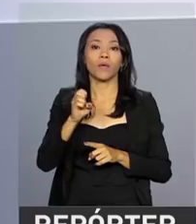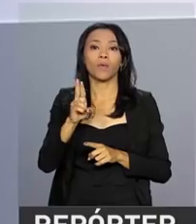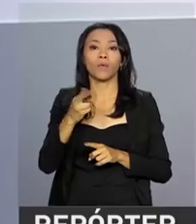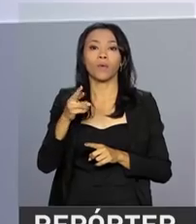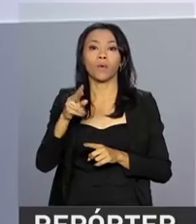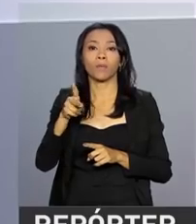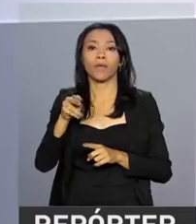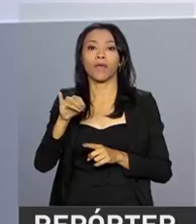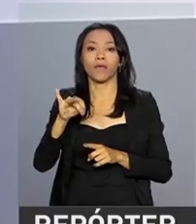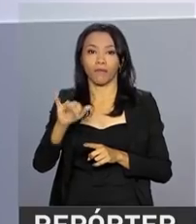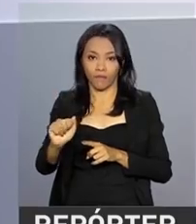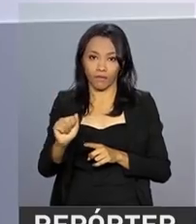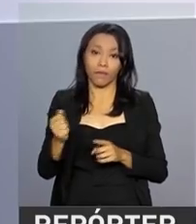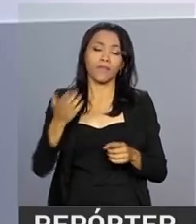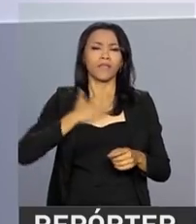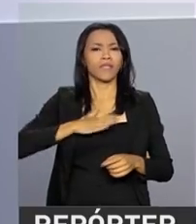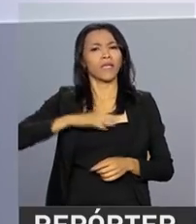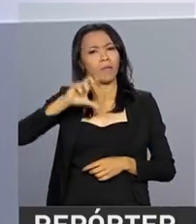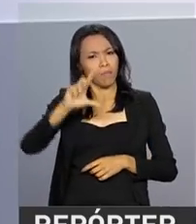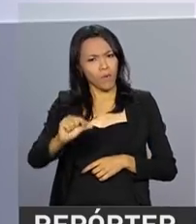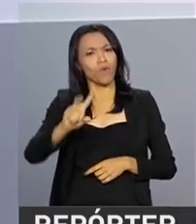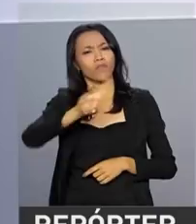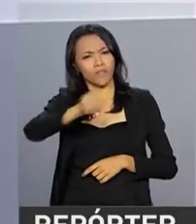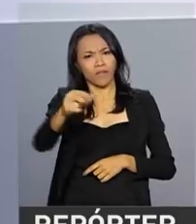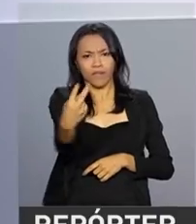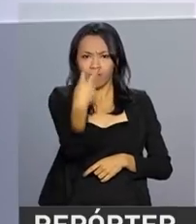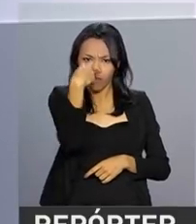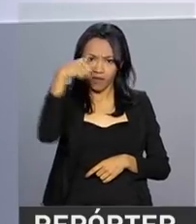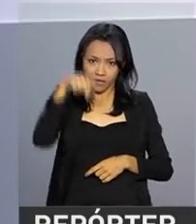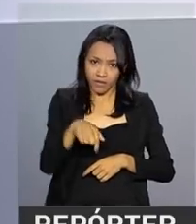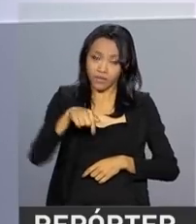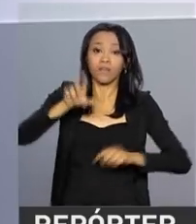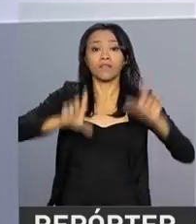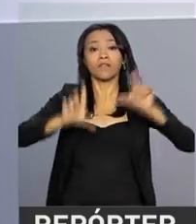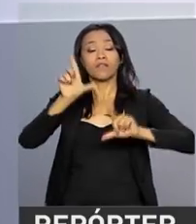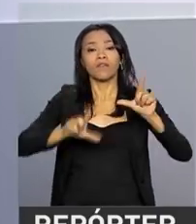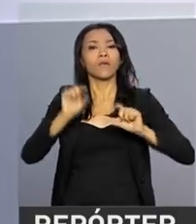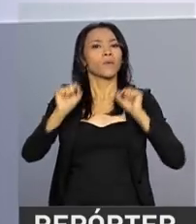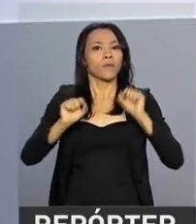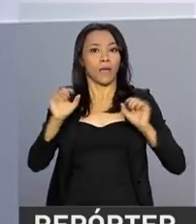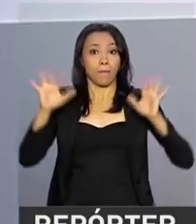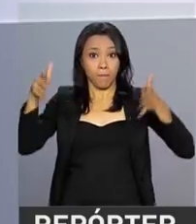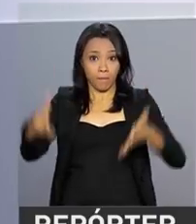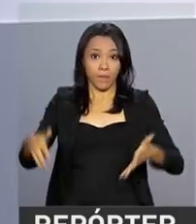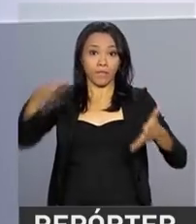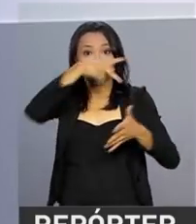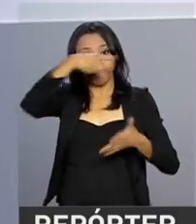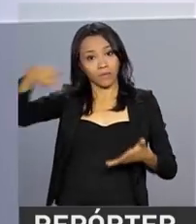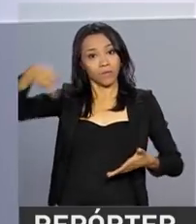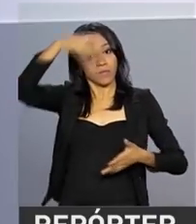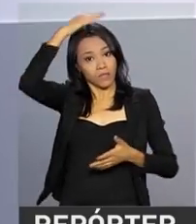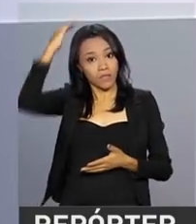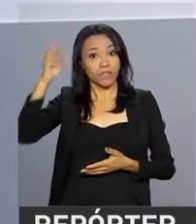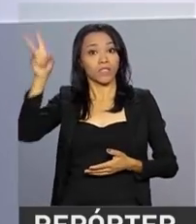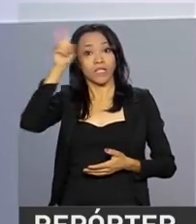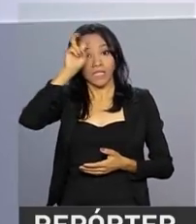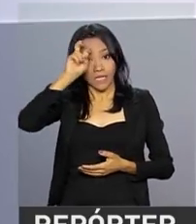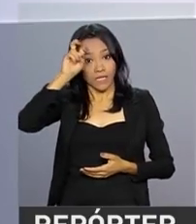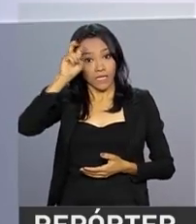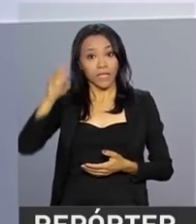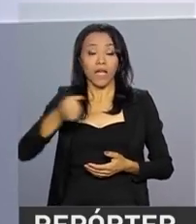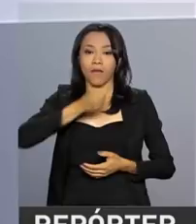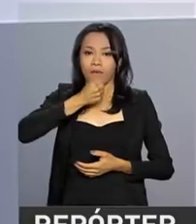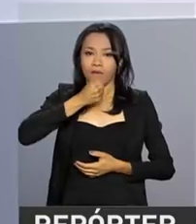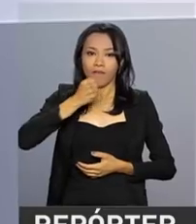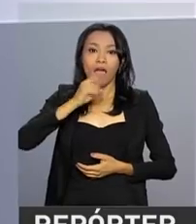e você acompanha daqui a pouco nos nossos boletins de hora em hora a participação histórica do presidente nesta quinta feira no programa de